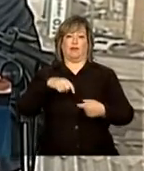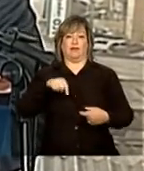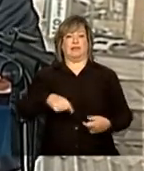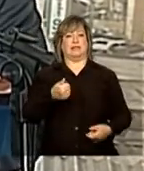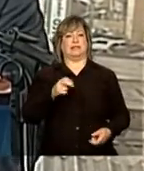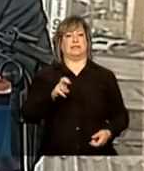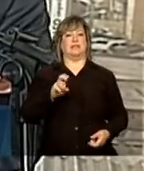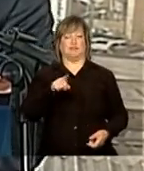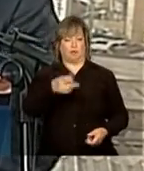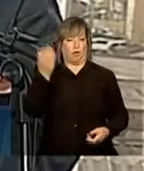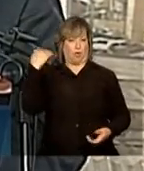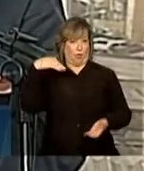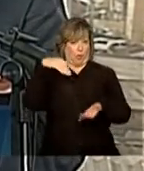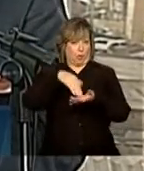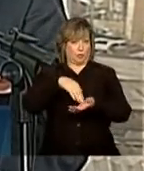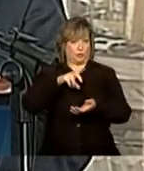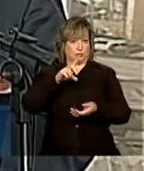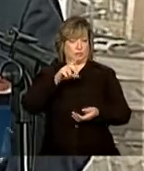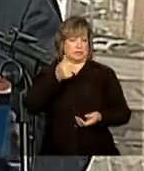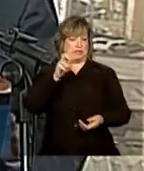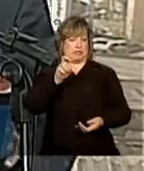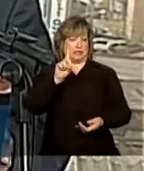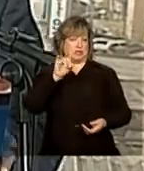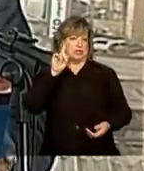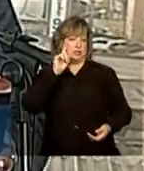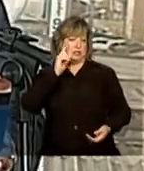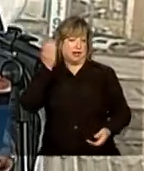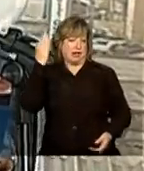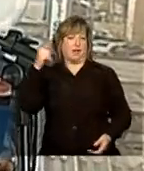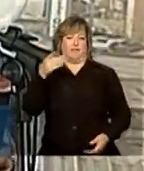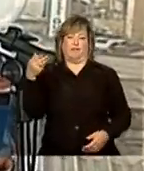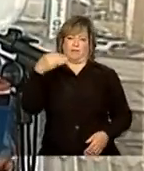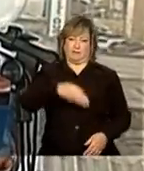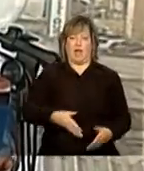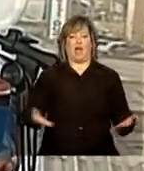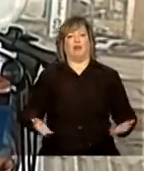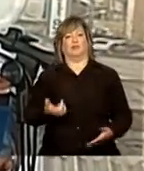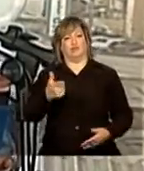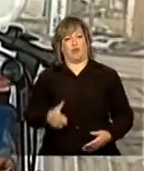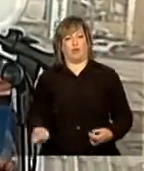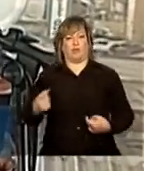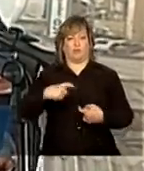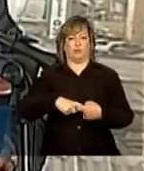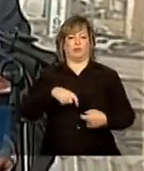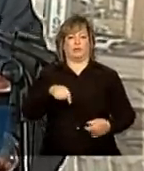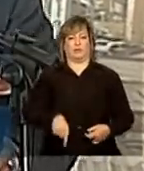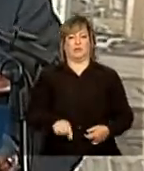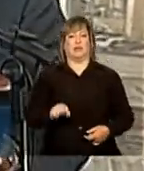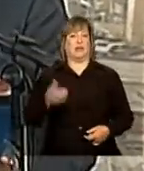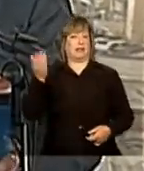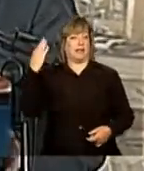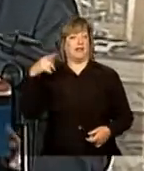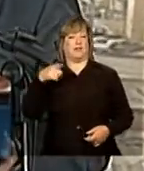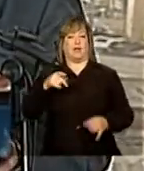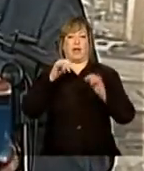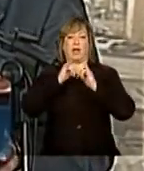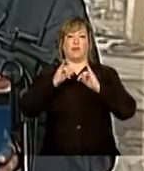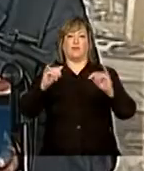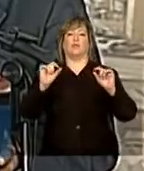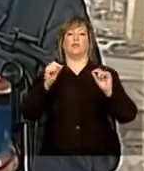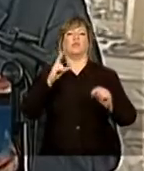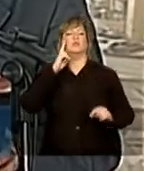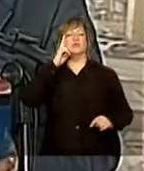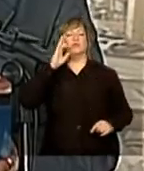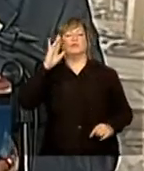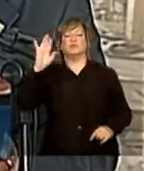após a última visita aqui na Bahia. Naquela ocasião, a senhora anunciava um sonho acalentado